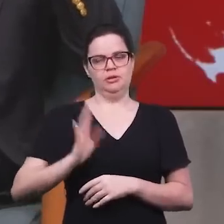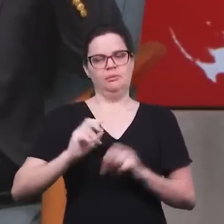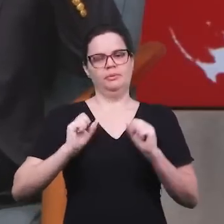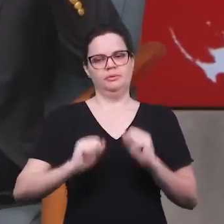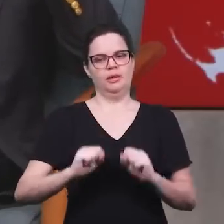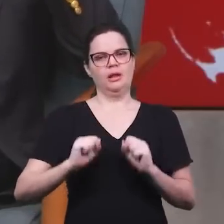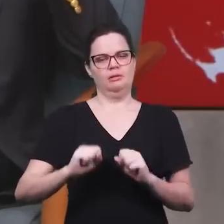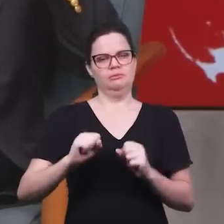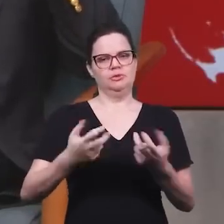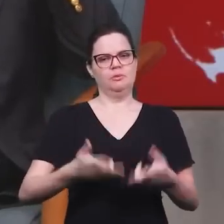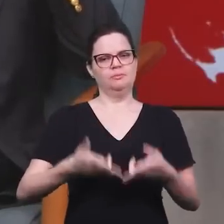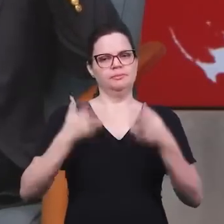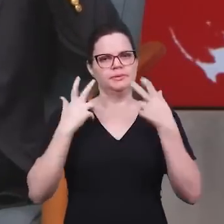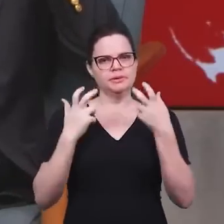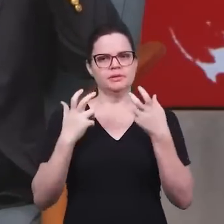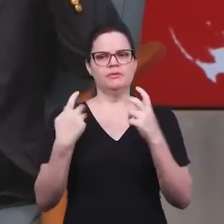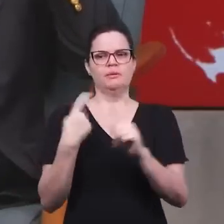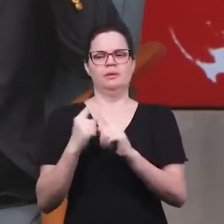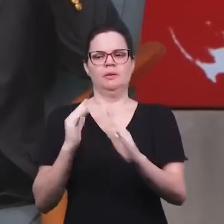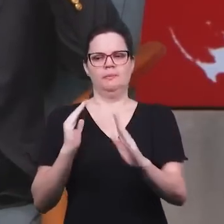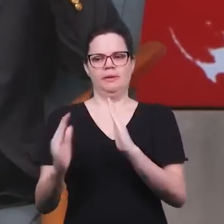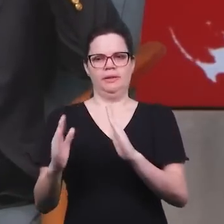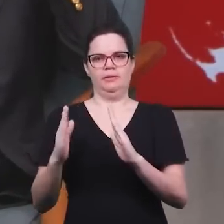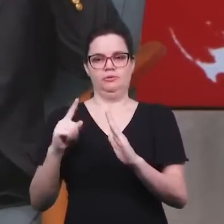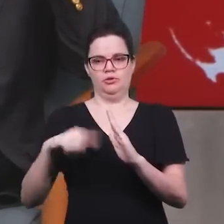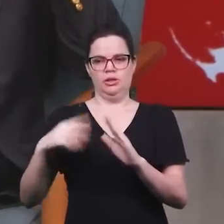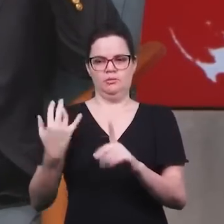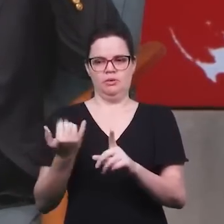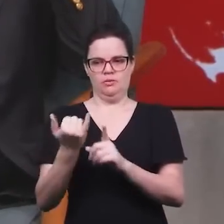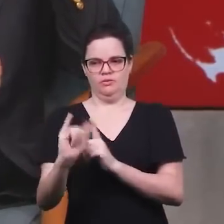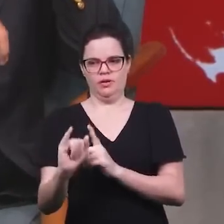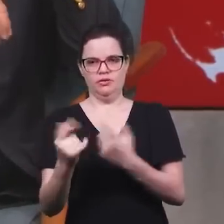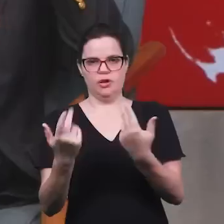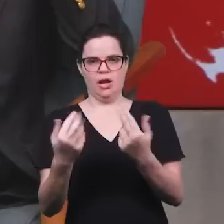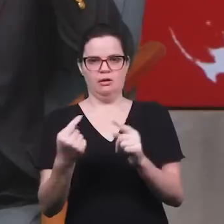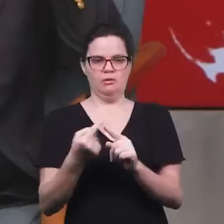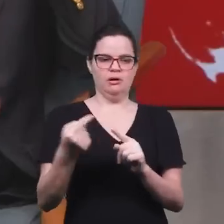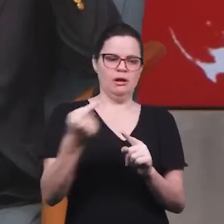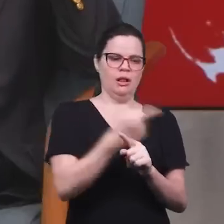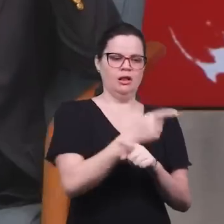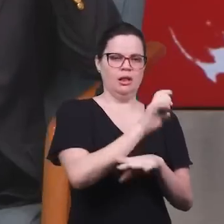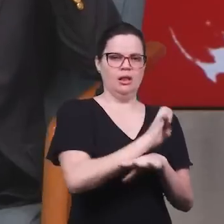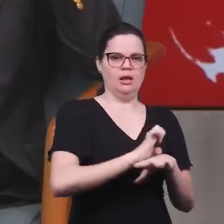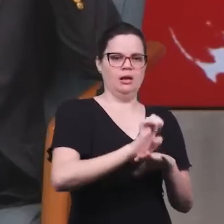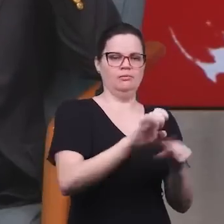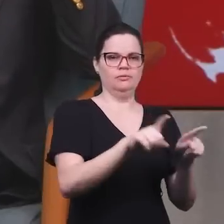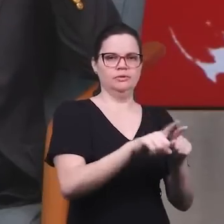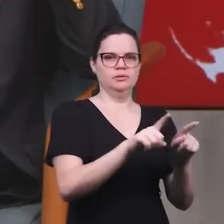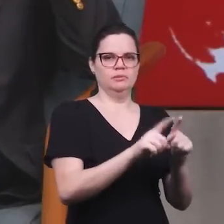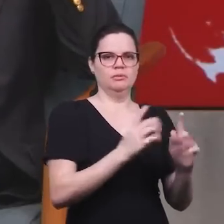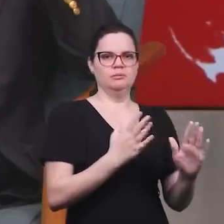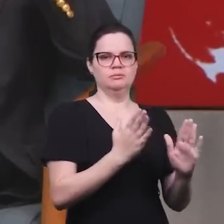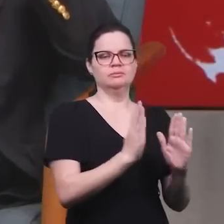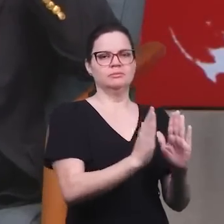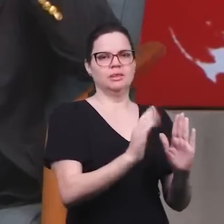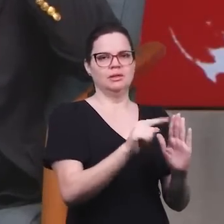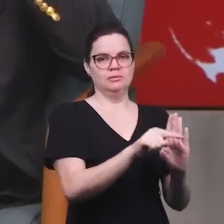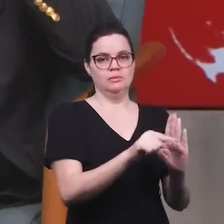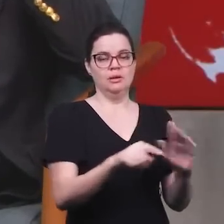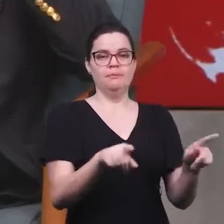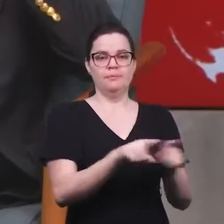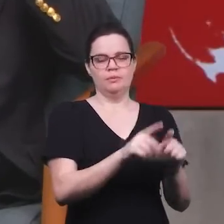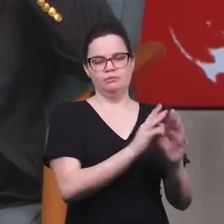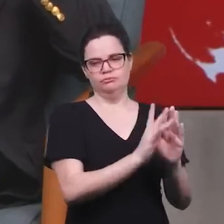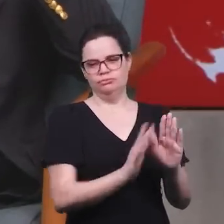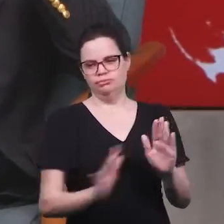mesmo momento da igreja primitiva. É o mesmo momento. É o que restou. A reforma religiosa